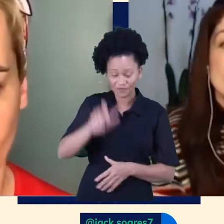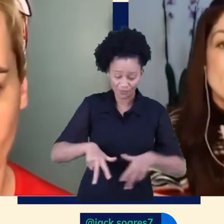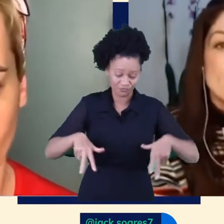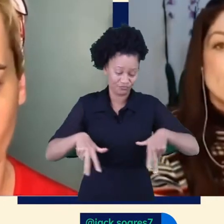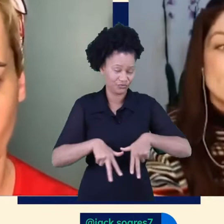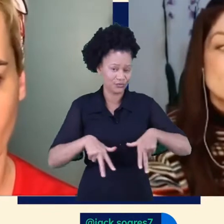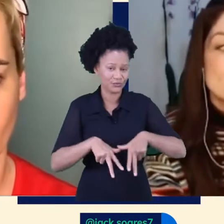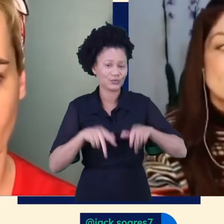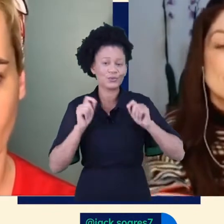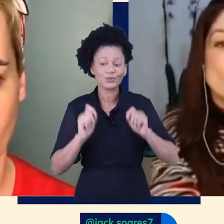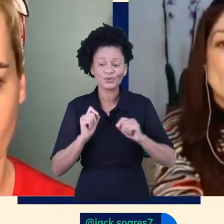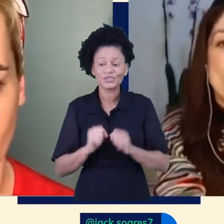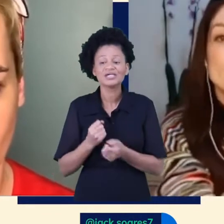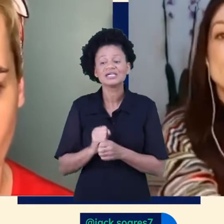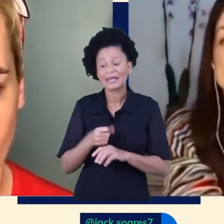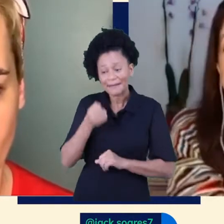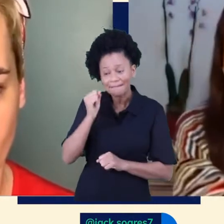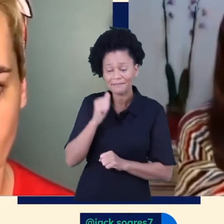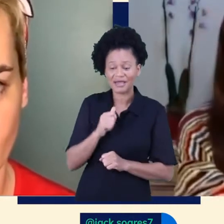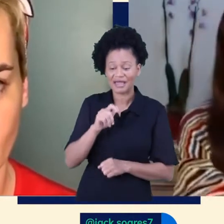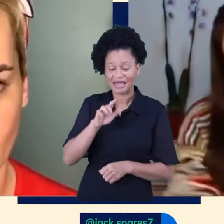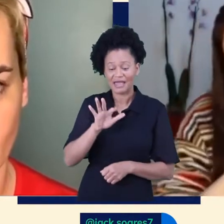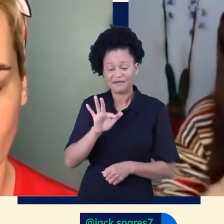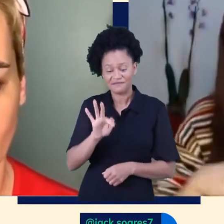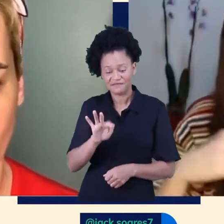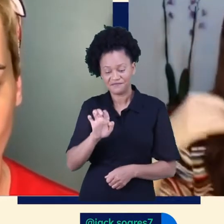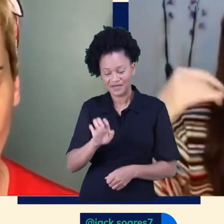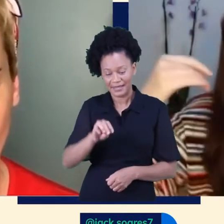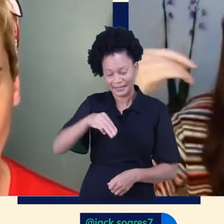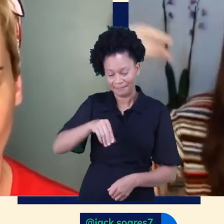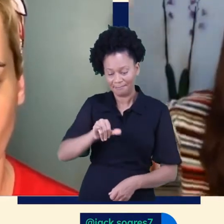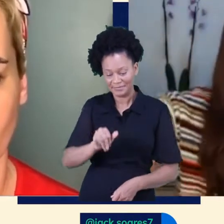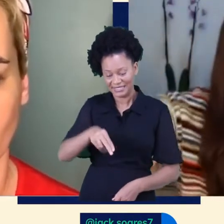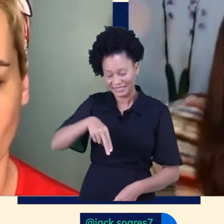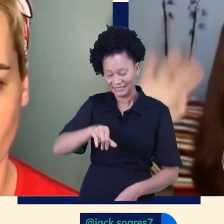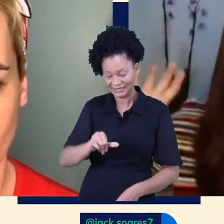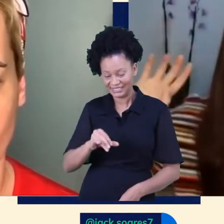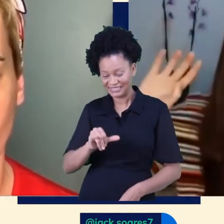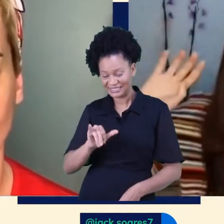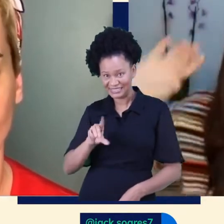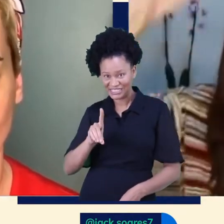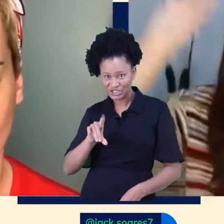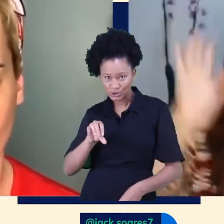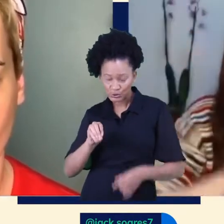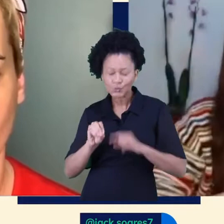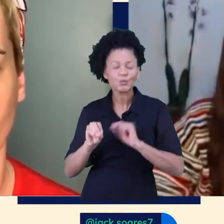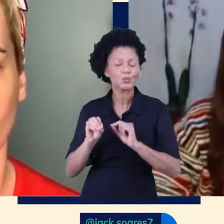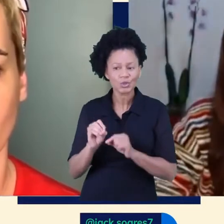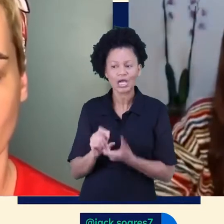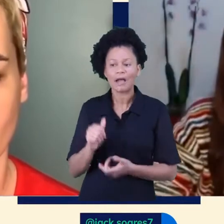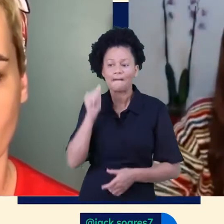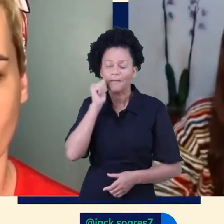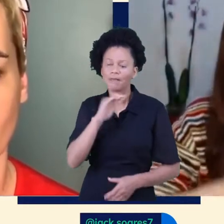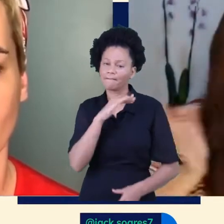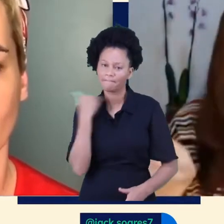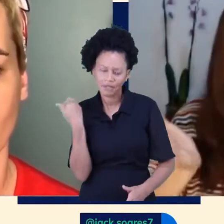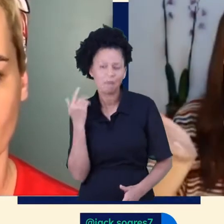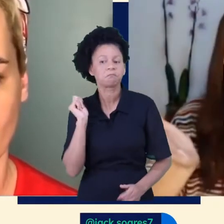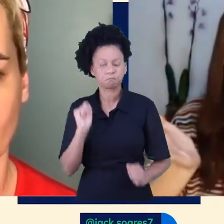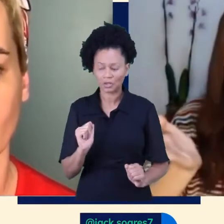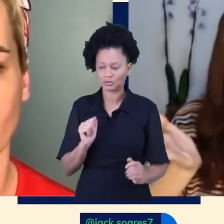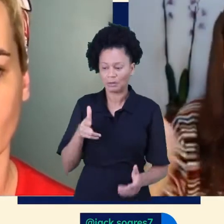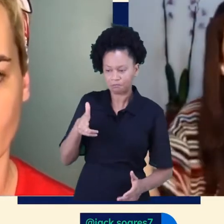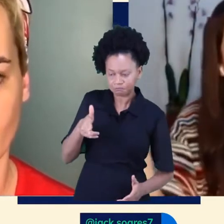é simplesmente a morte de uma mulher, porque uma mulher pode morrer, por exemplo, num assalto ali no trânsito, né? Isso não